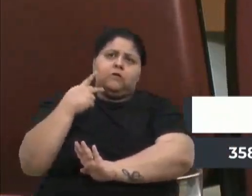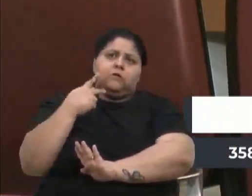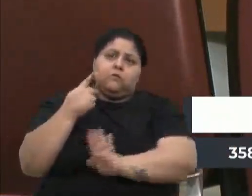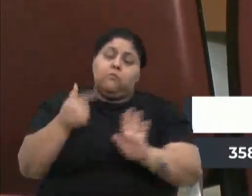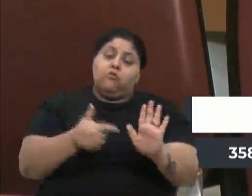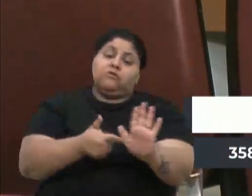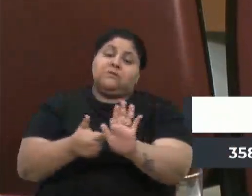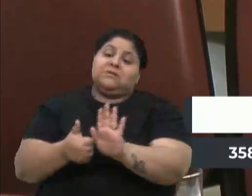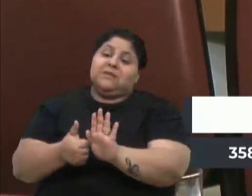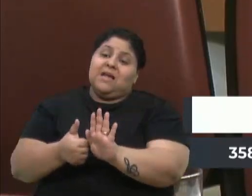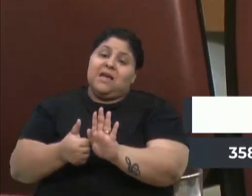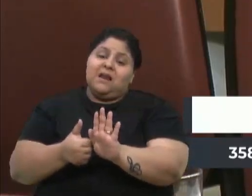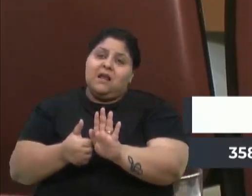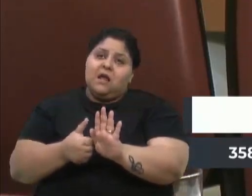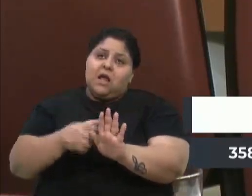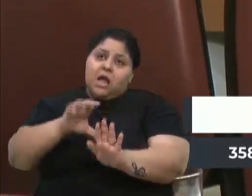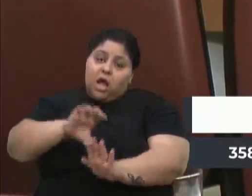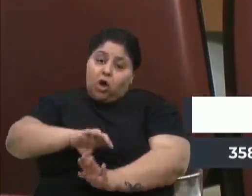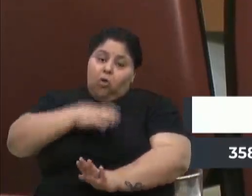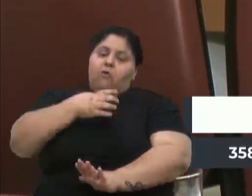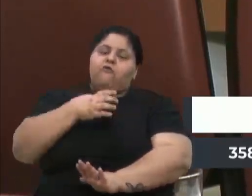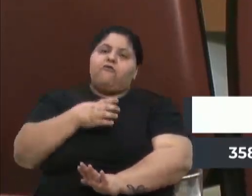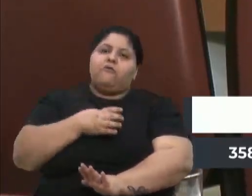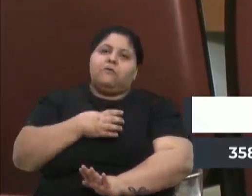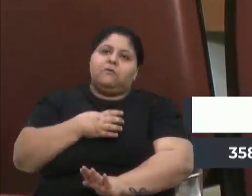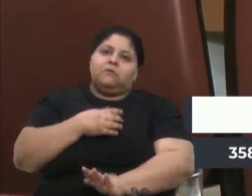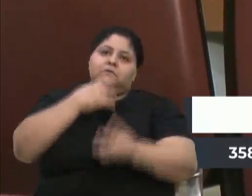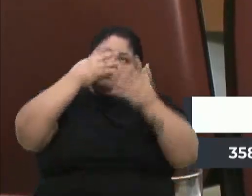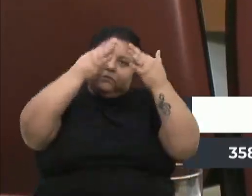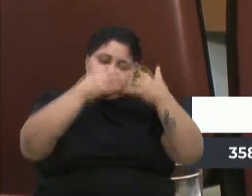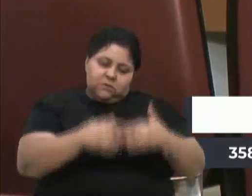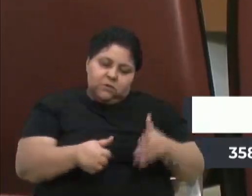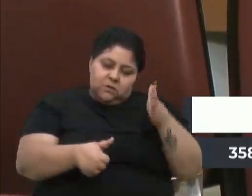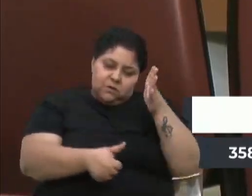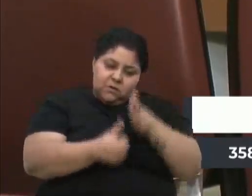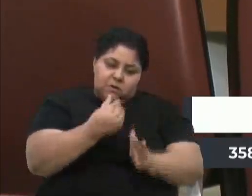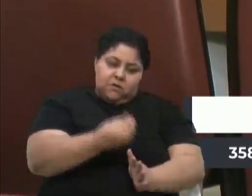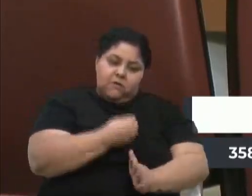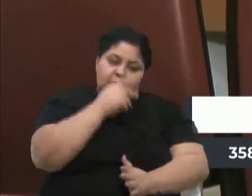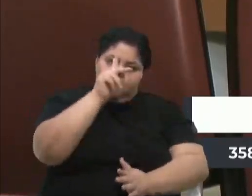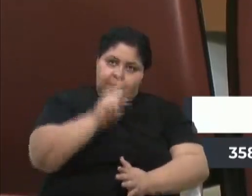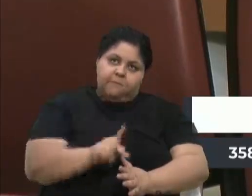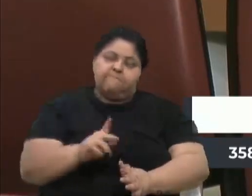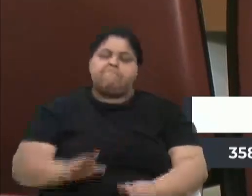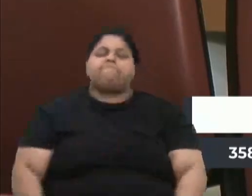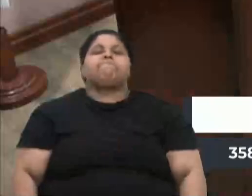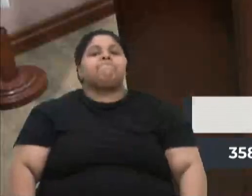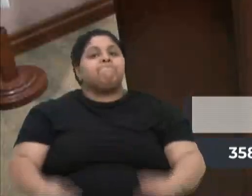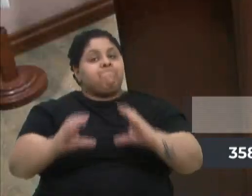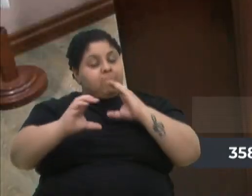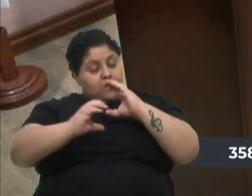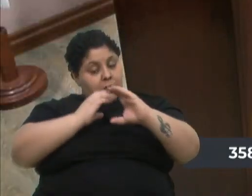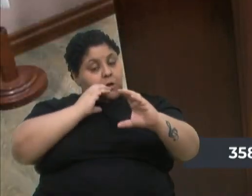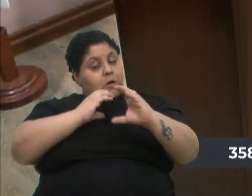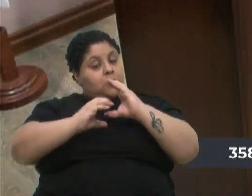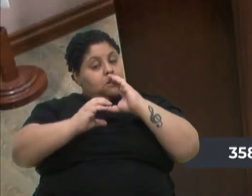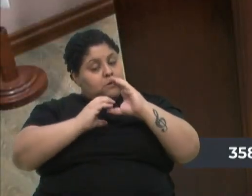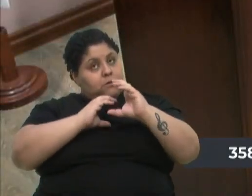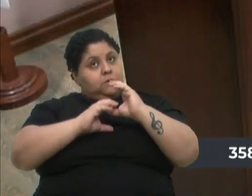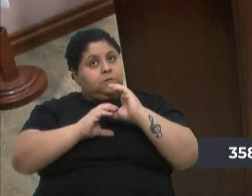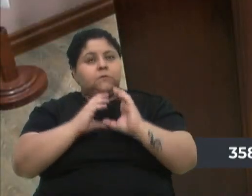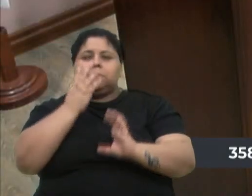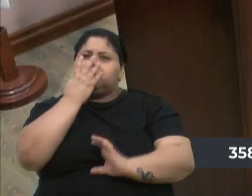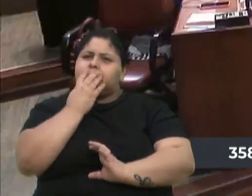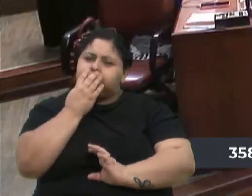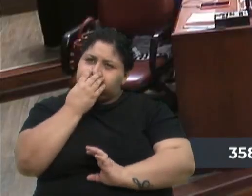uma pequena explicação para poder contribuir para melhorar a vida das pessoas. É a comunicação, né, vereador? Vereador